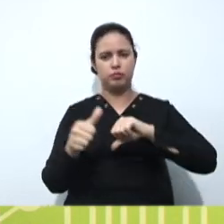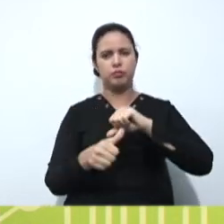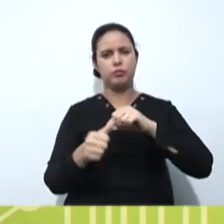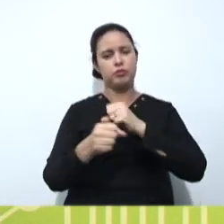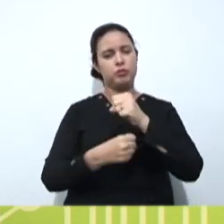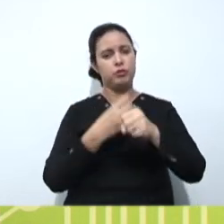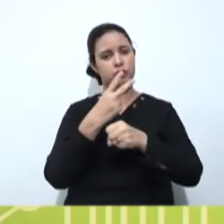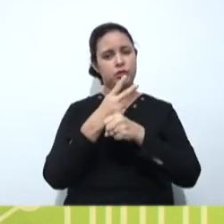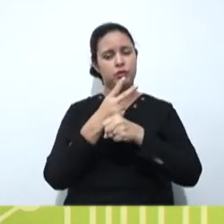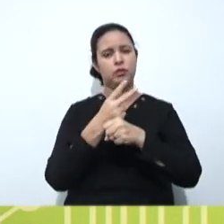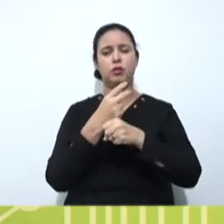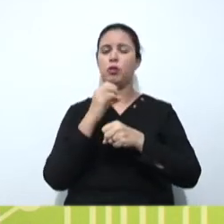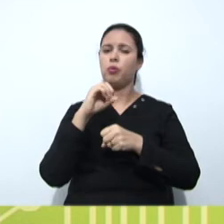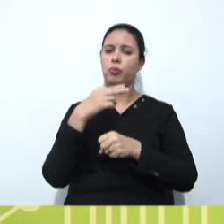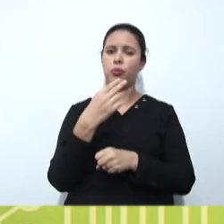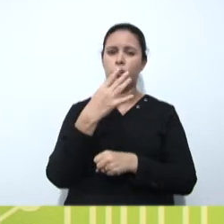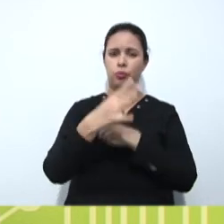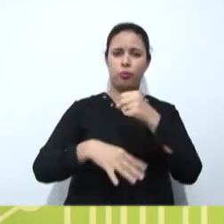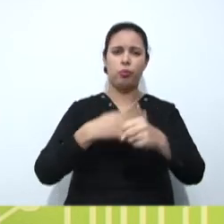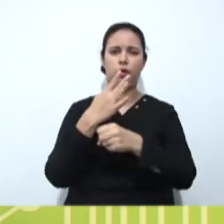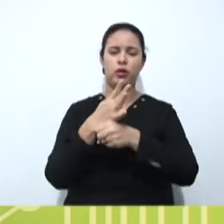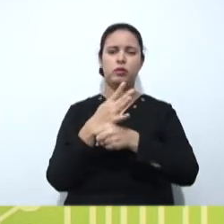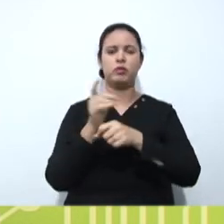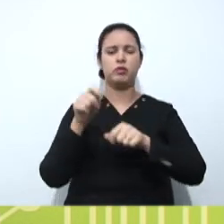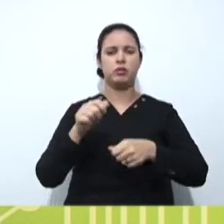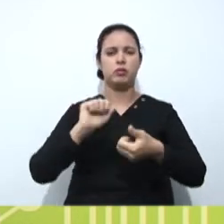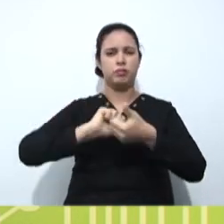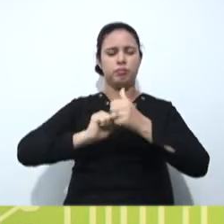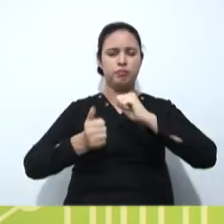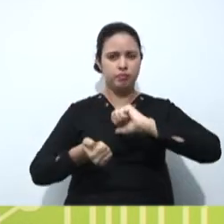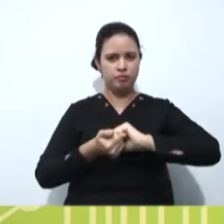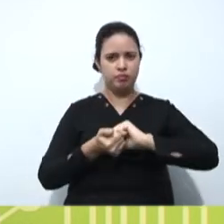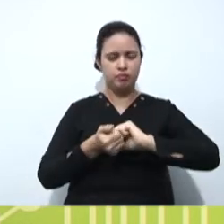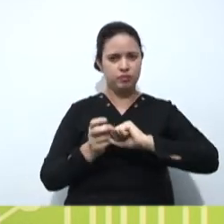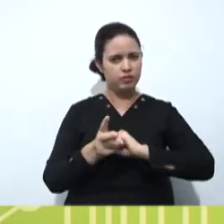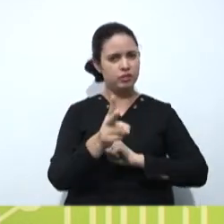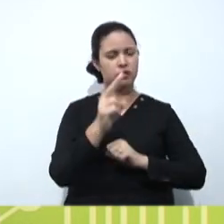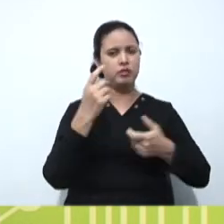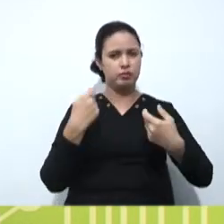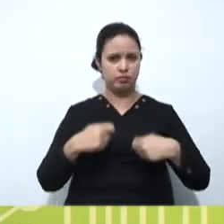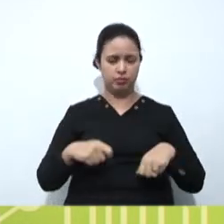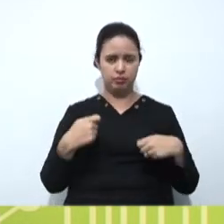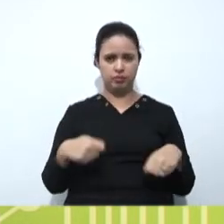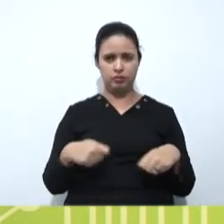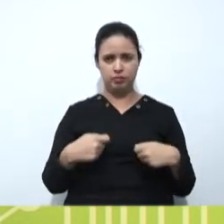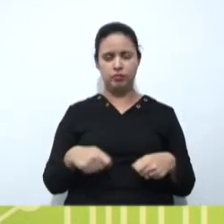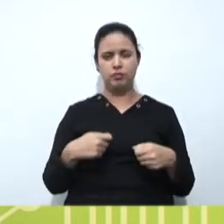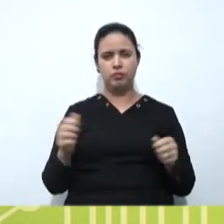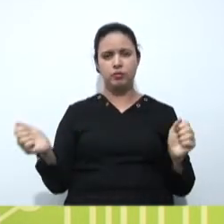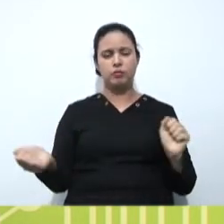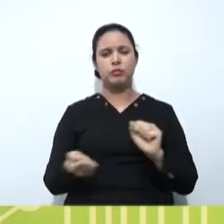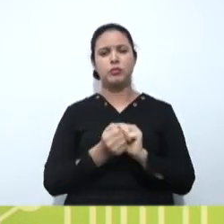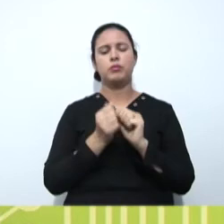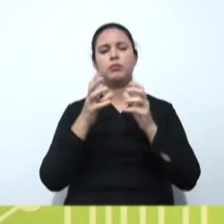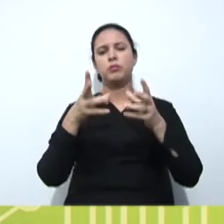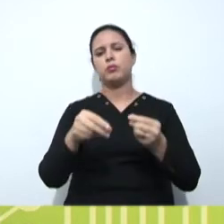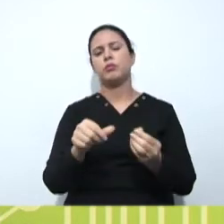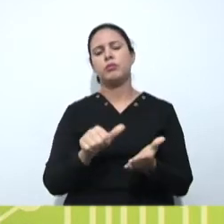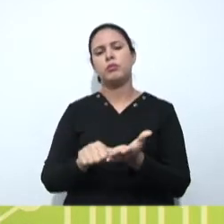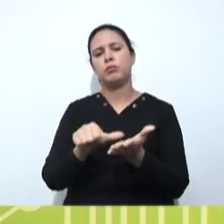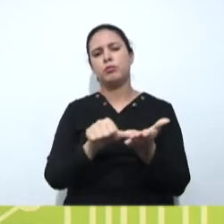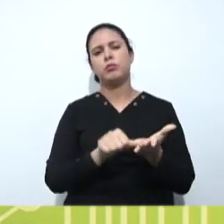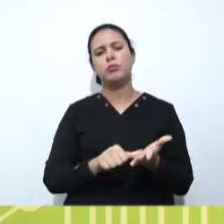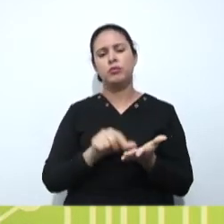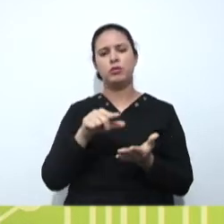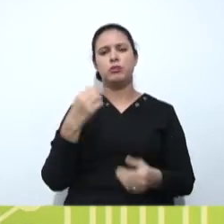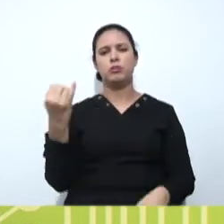anos, de 4 em 4 anos. Então eu posso adequar esse plano de negócio sempre que for necessário, junto com todos os cooperados.